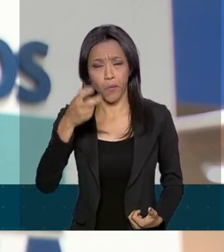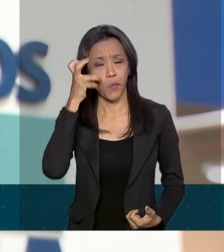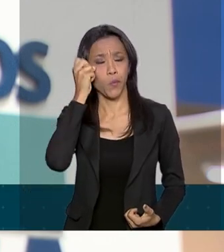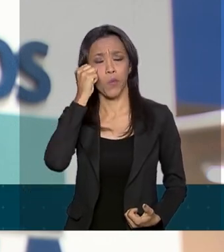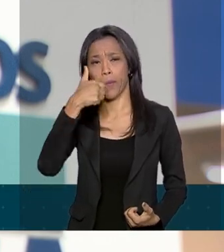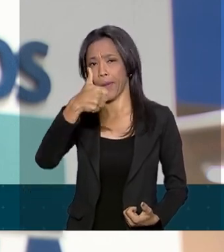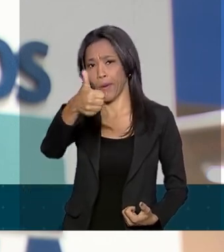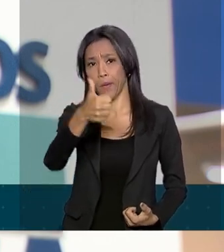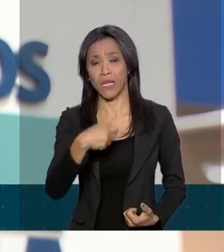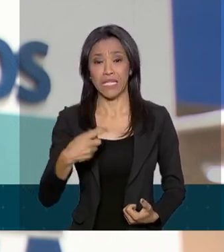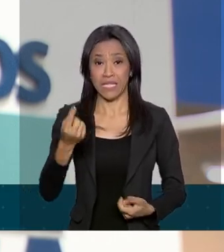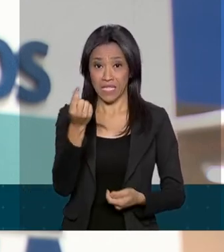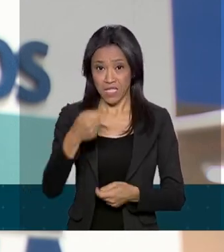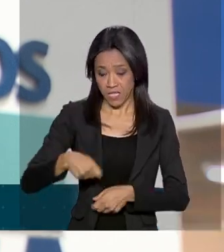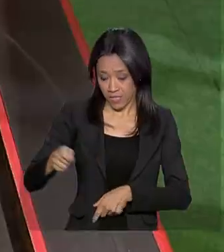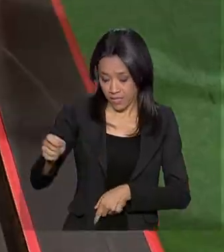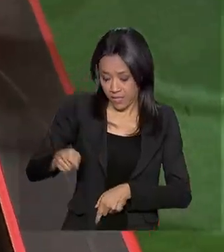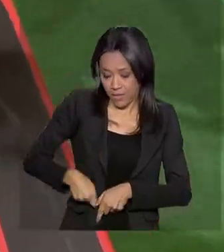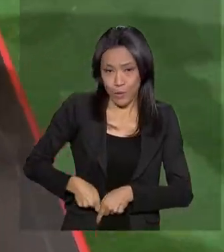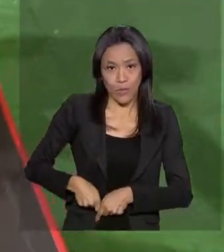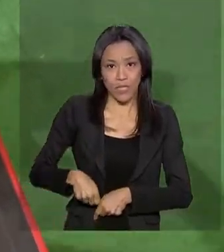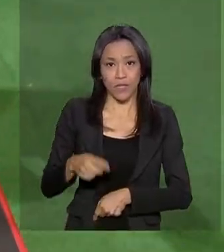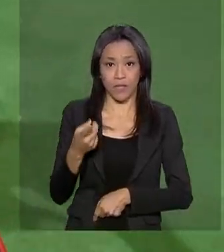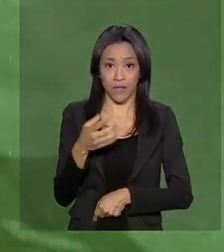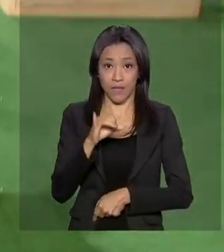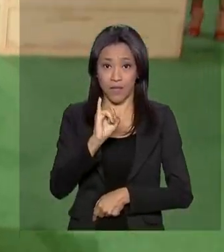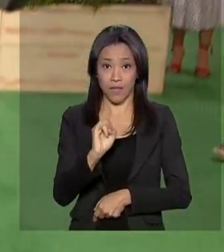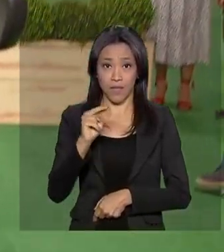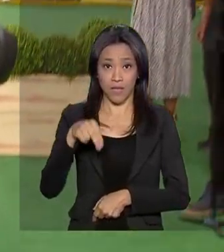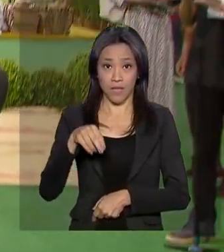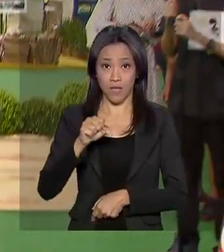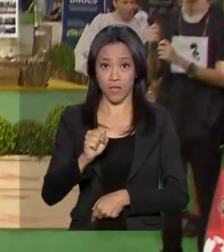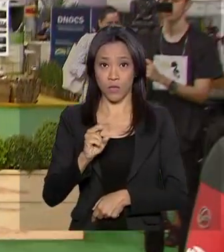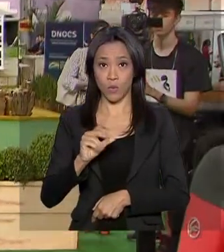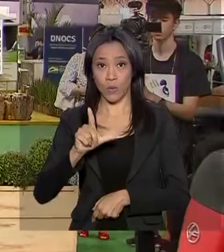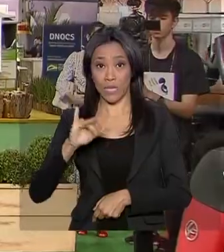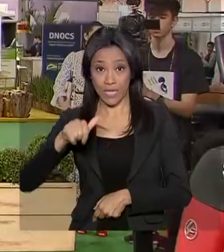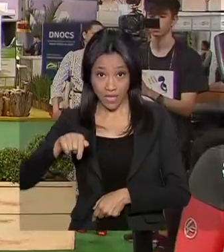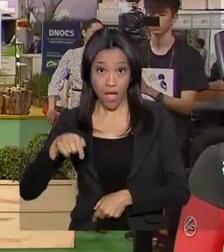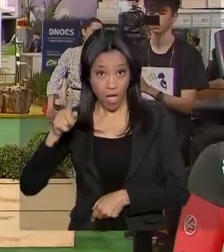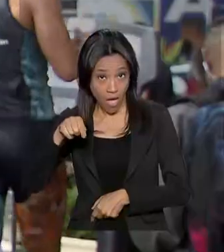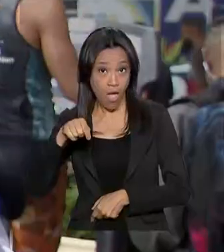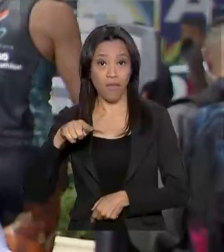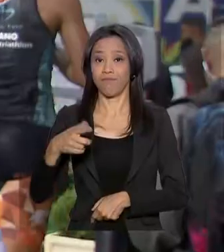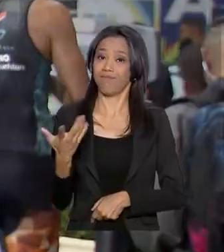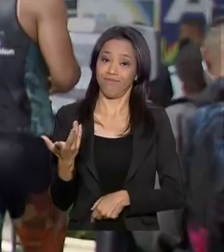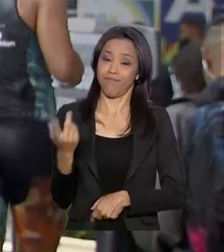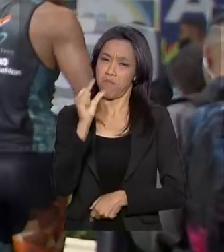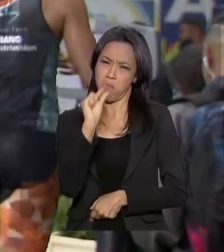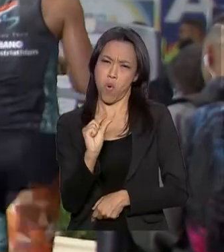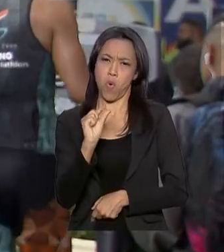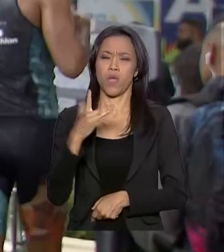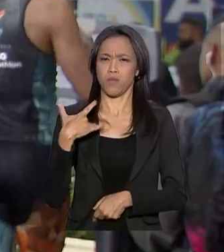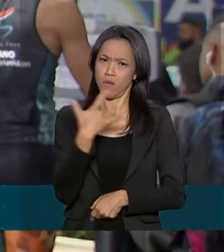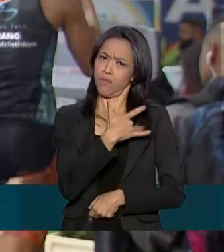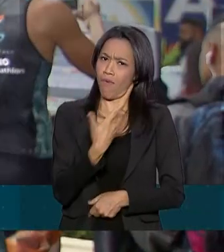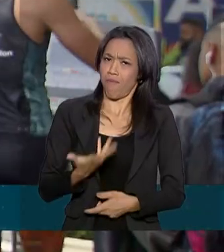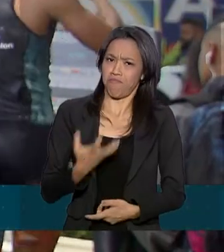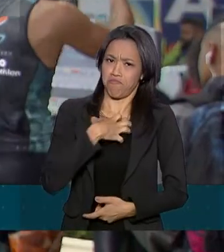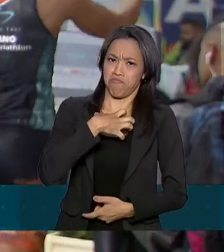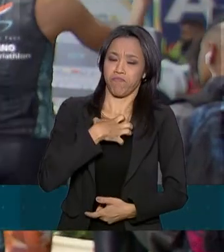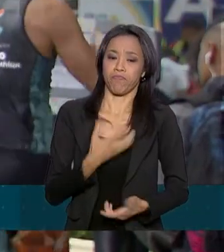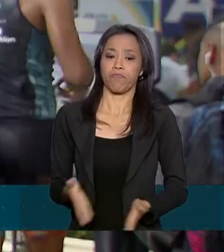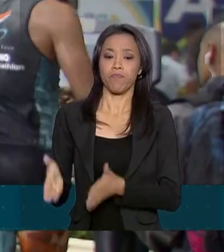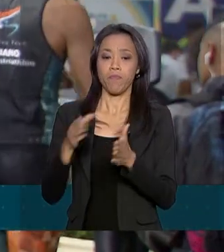injetável que eu preciso é muito menor. Eu brinco assim, eu sou mais saudável que muita gente que não é diabética. Fabiano superou todos os